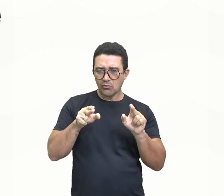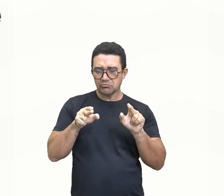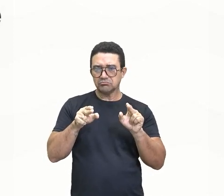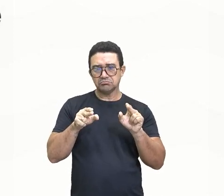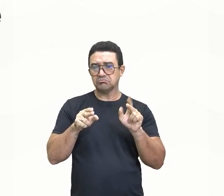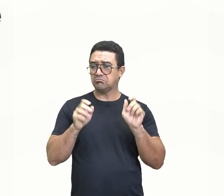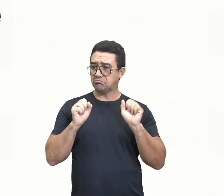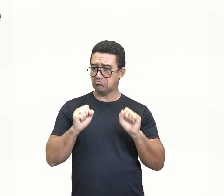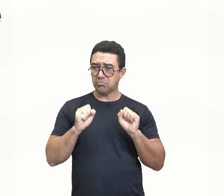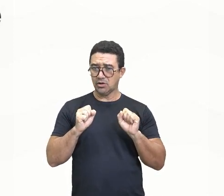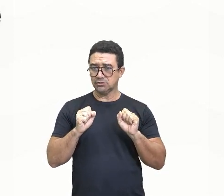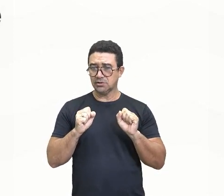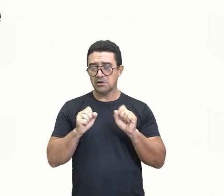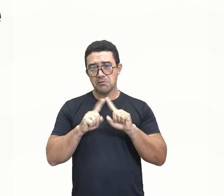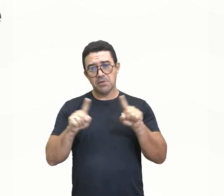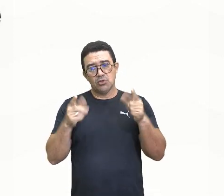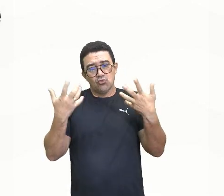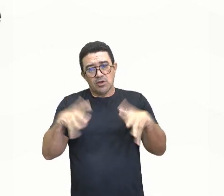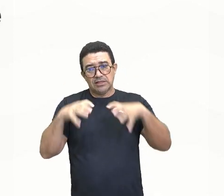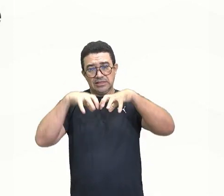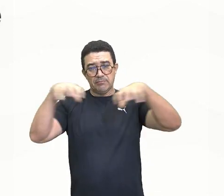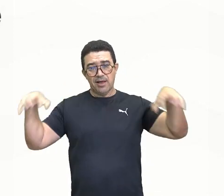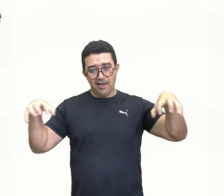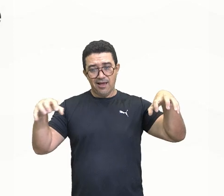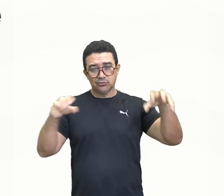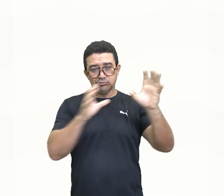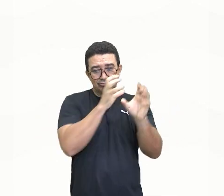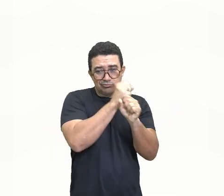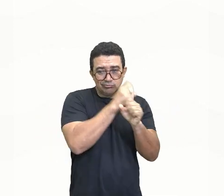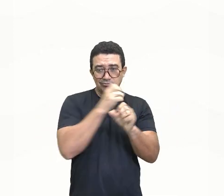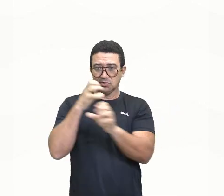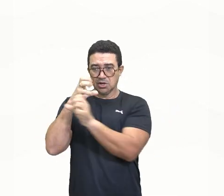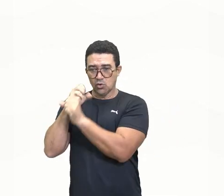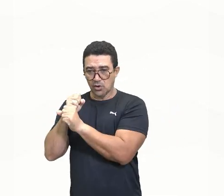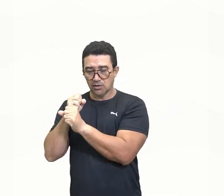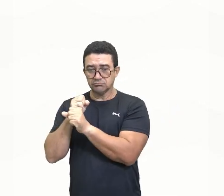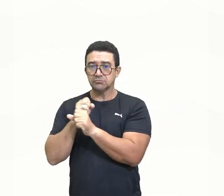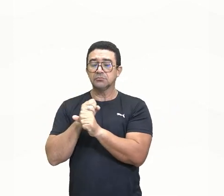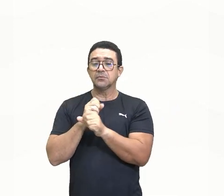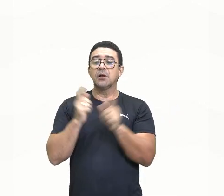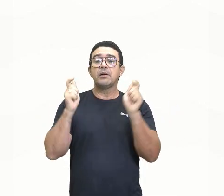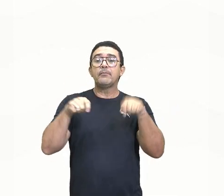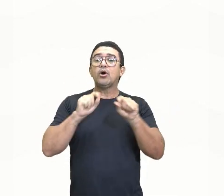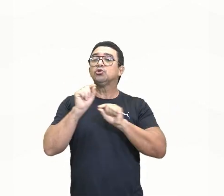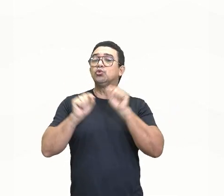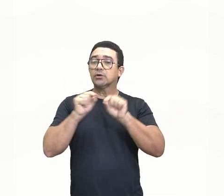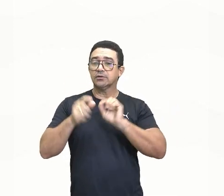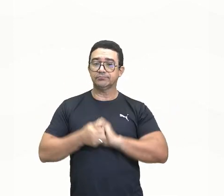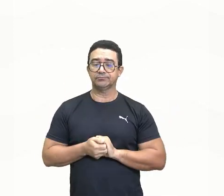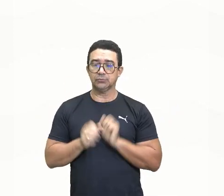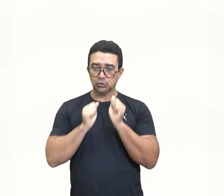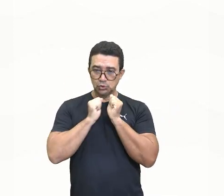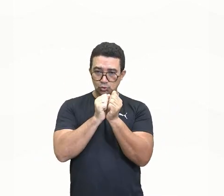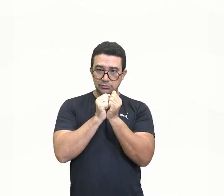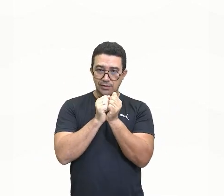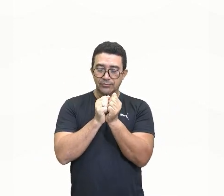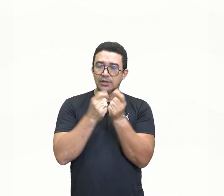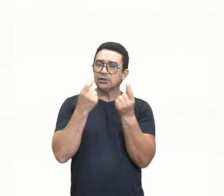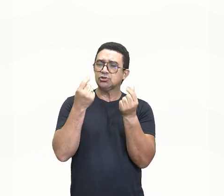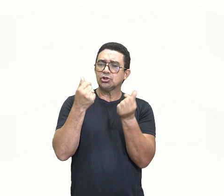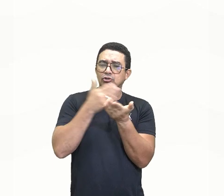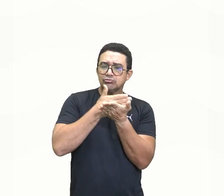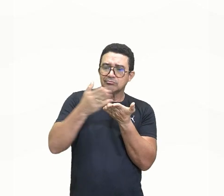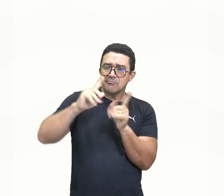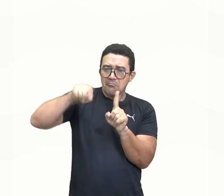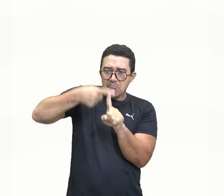Pode. Se você não quiser fazer separado, a gente usa da seguinte forma. Você vai juntar capital mais os